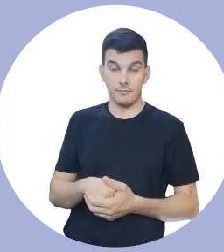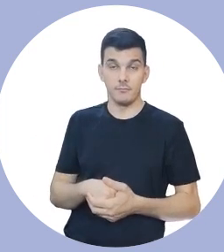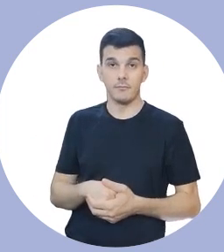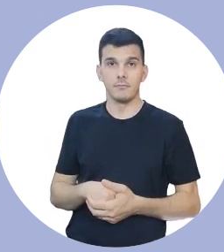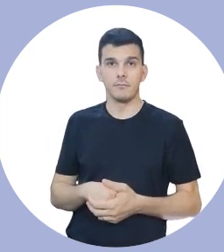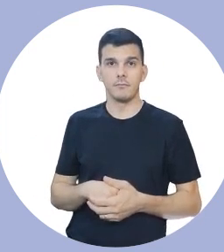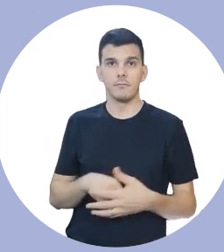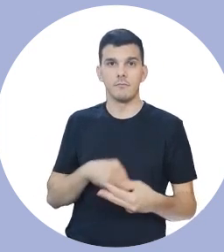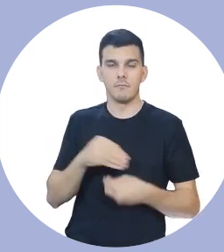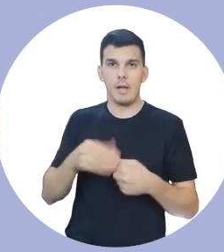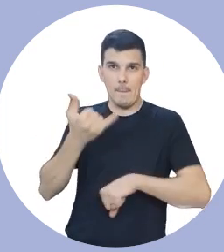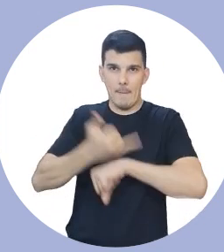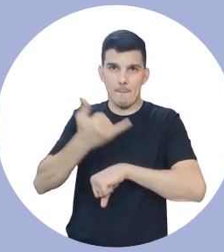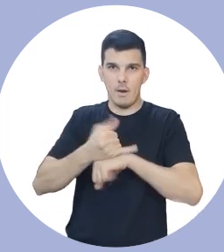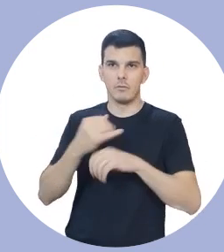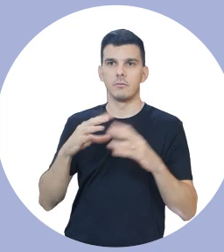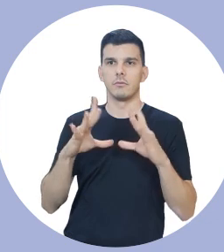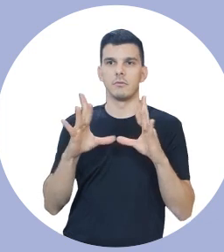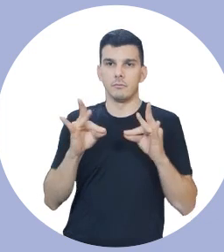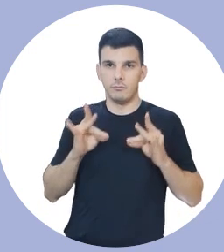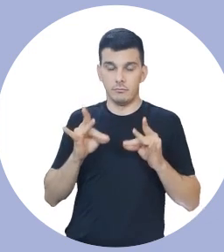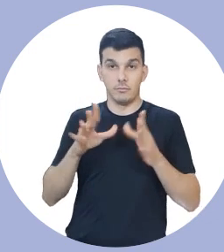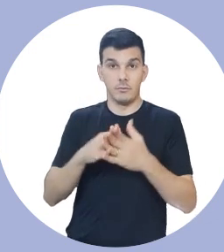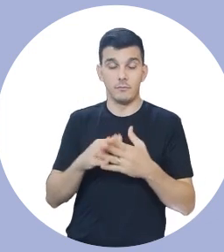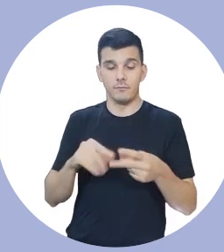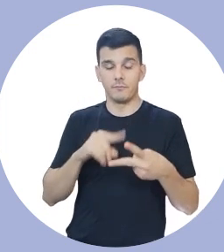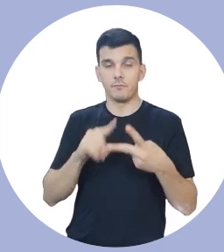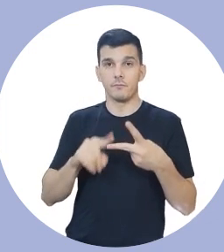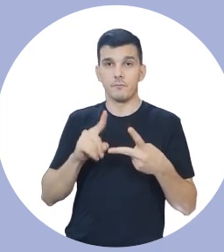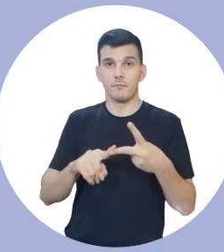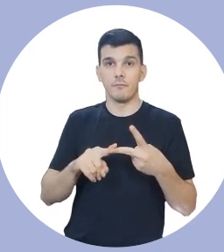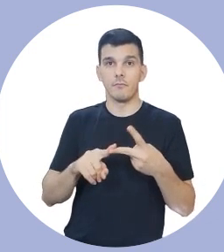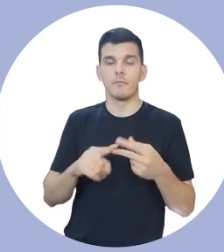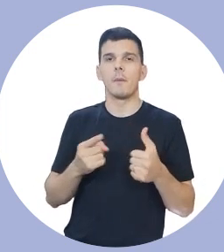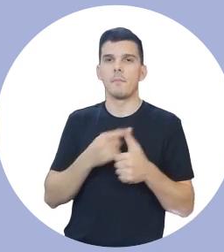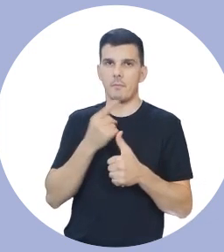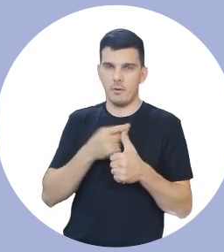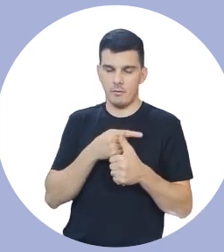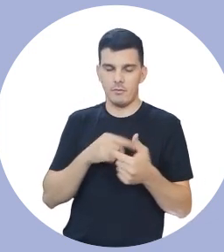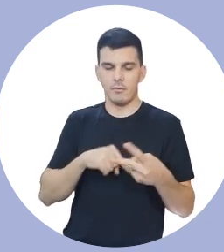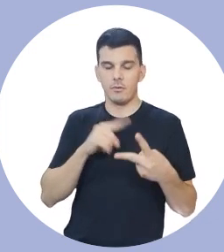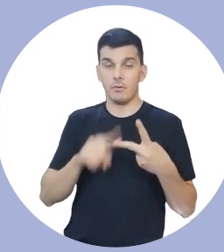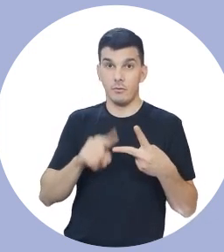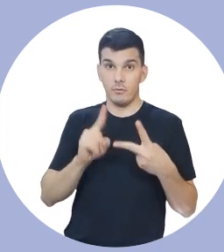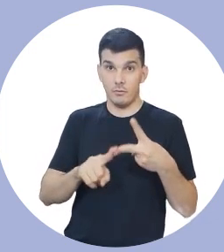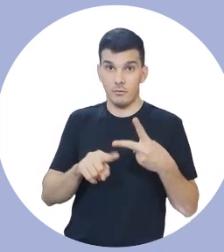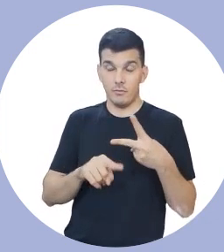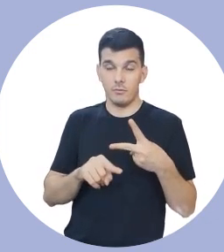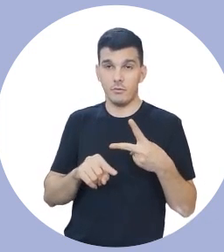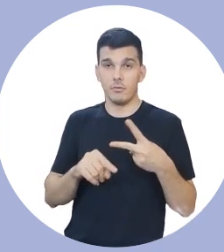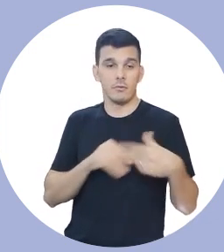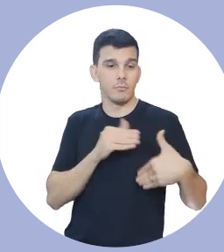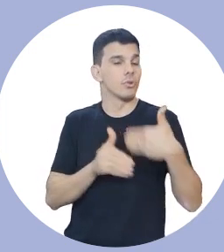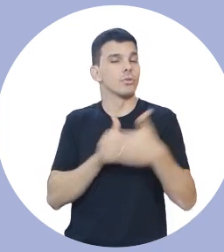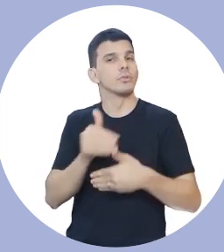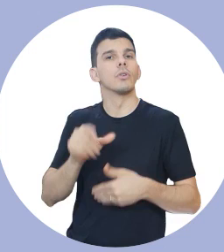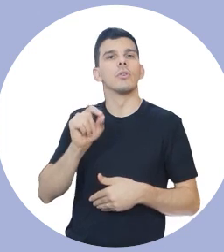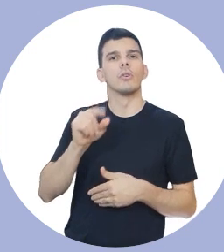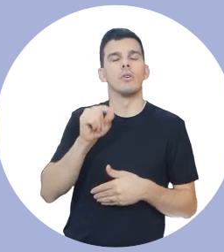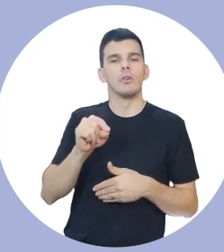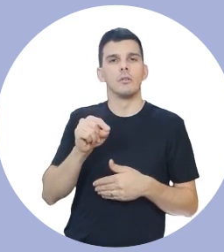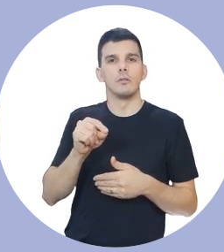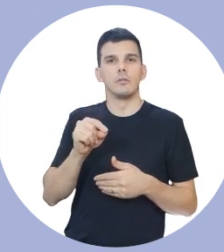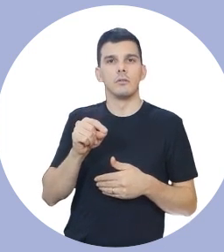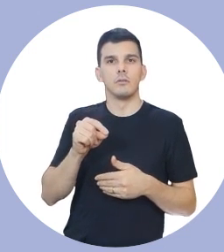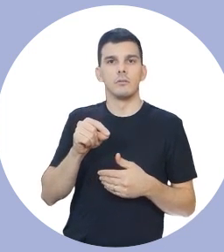Falou em ímã, pessoal. Separação magnética, já não pensa mais. Separação magnética é a primeira etapa. A segunda etapa, o processo